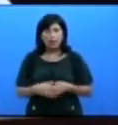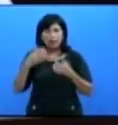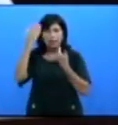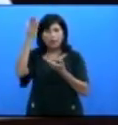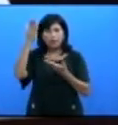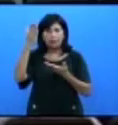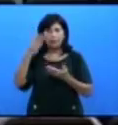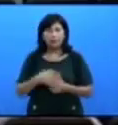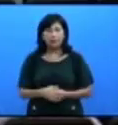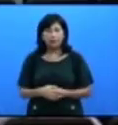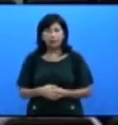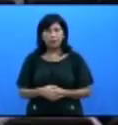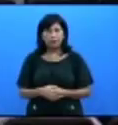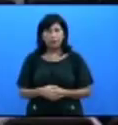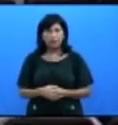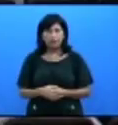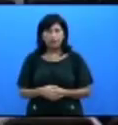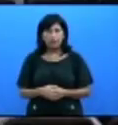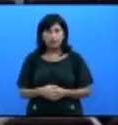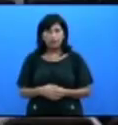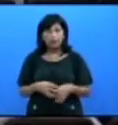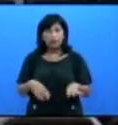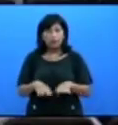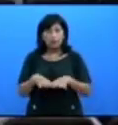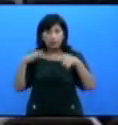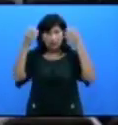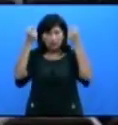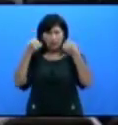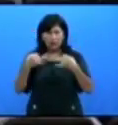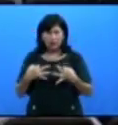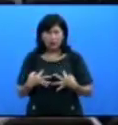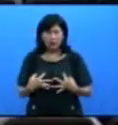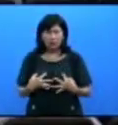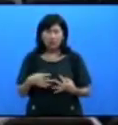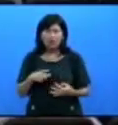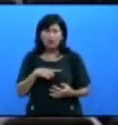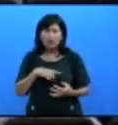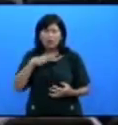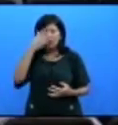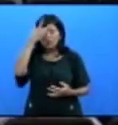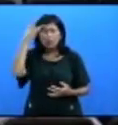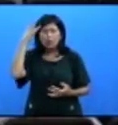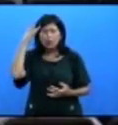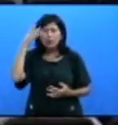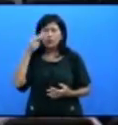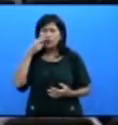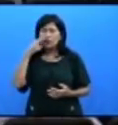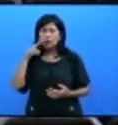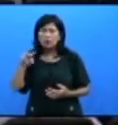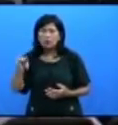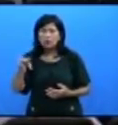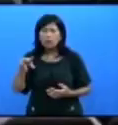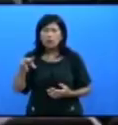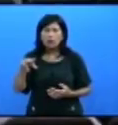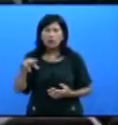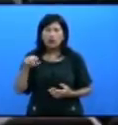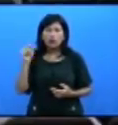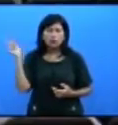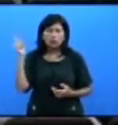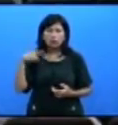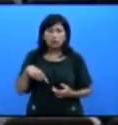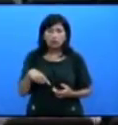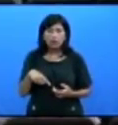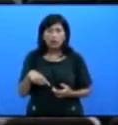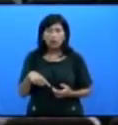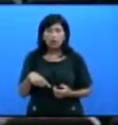senhora presidente. Nós também esclarecemos, acho que há pessoas com interesse em outros itens, né, requerimentos, não sei se